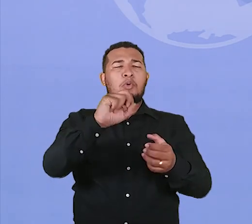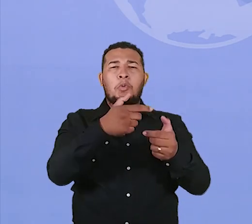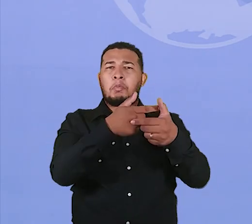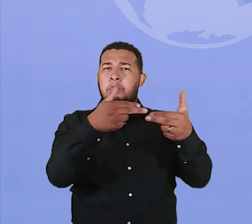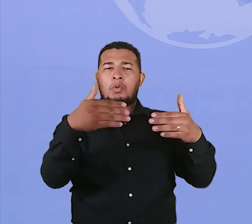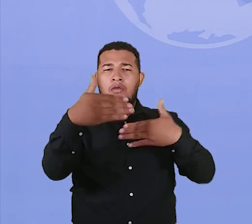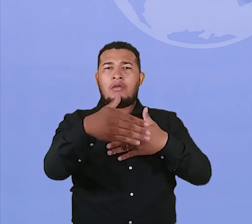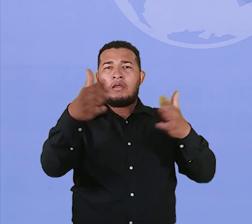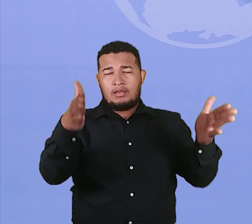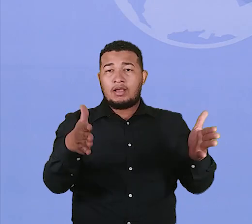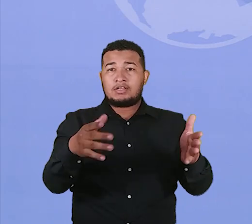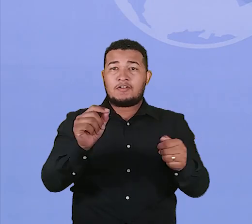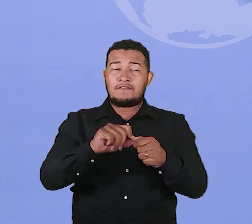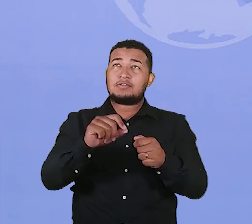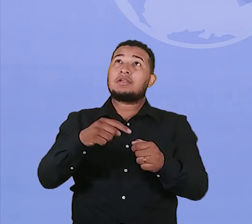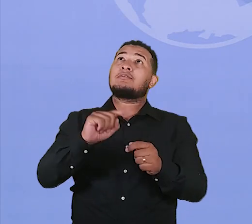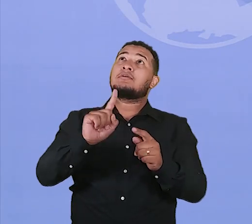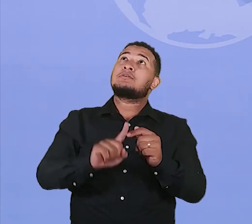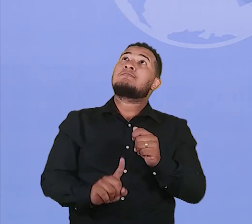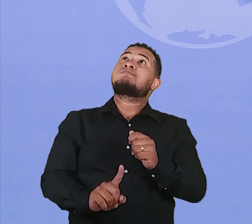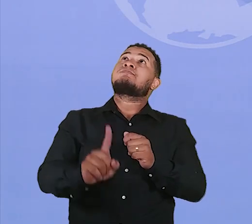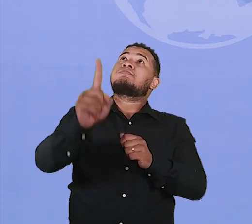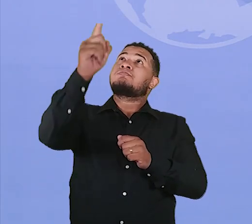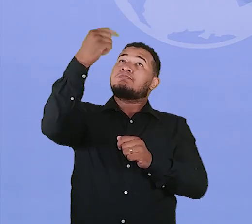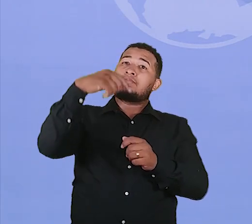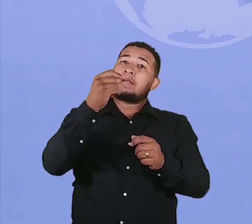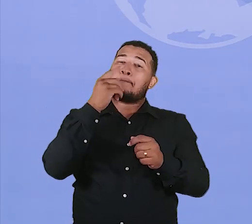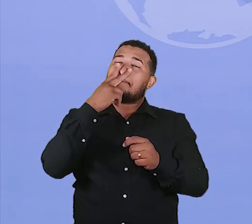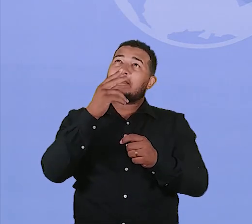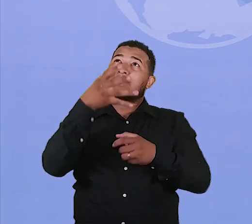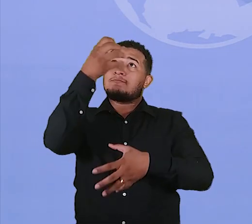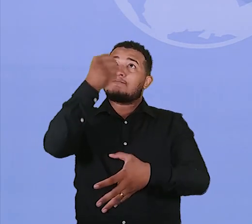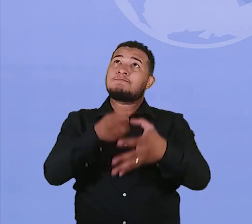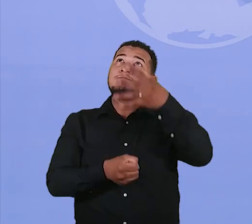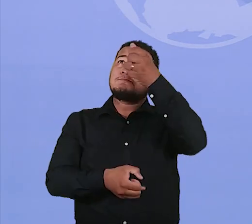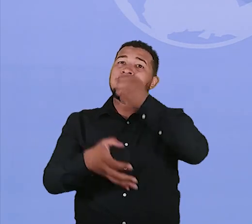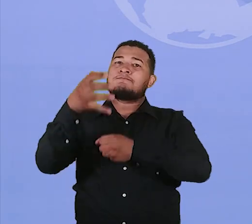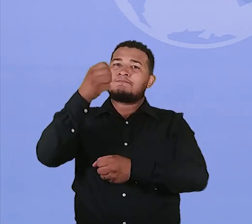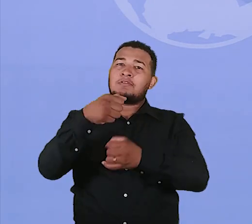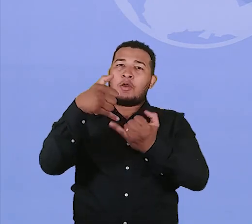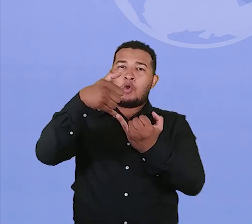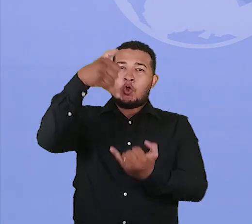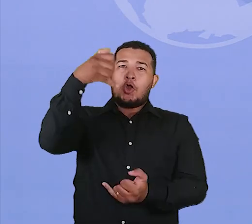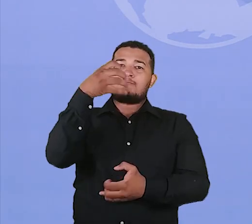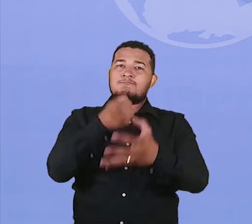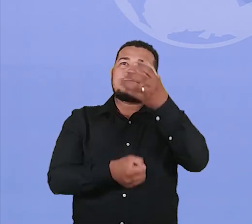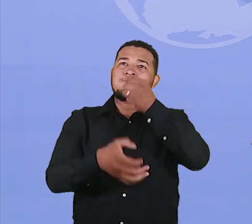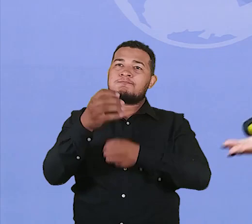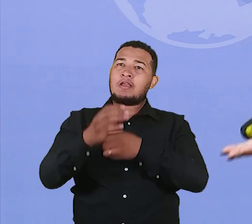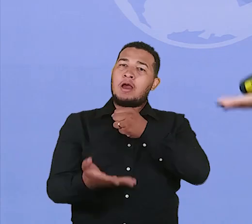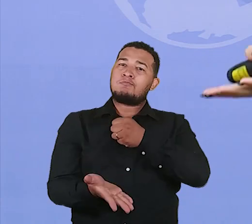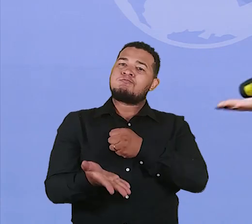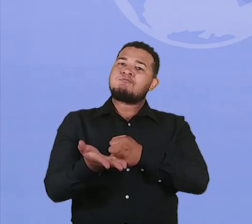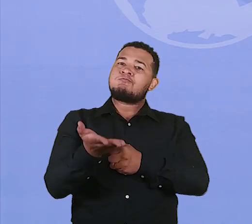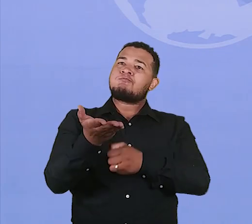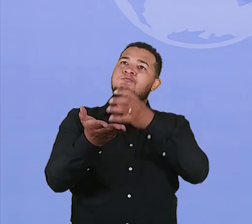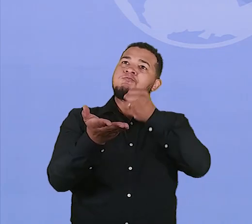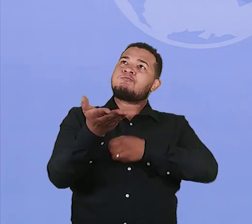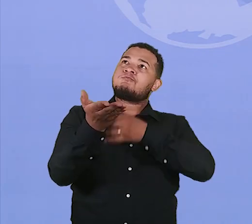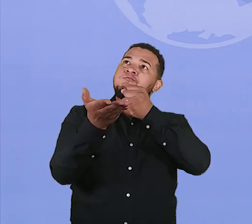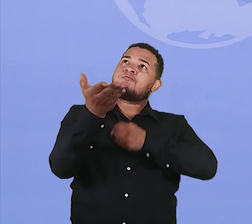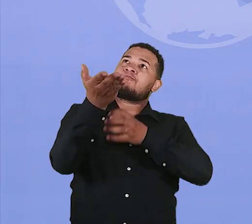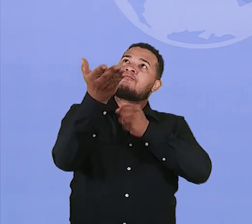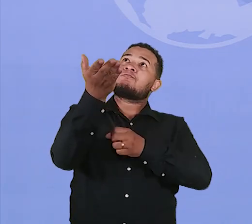coloca um caixote preso ele e sobe para o outro pegar lá em cima tá está facilitando a vida